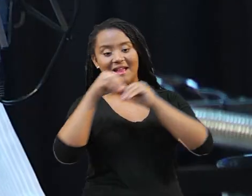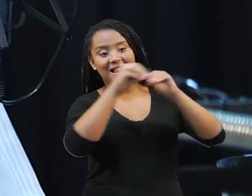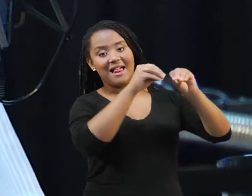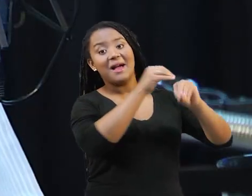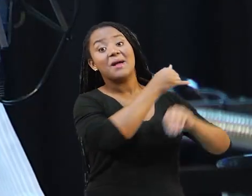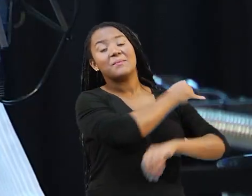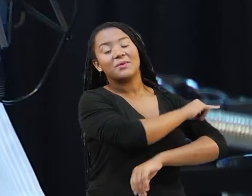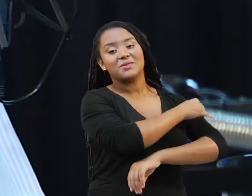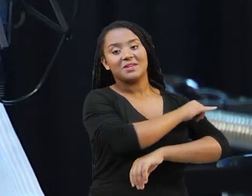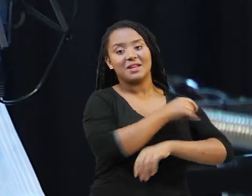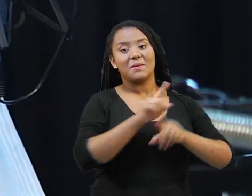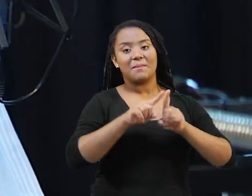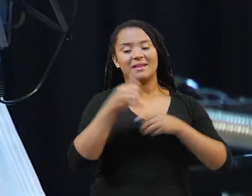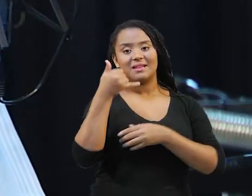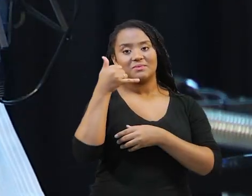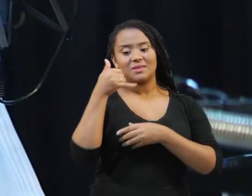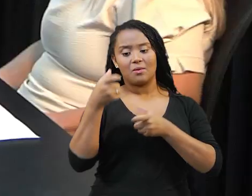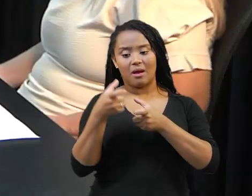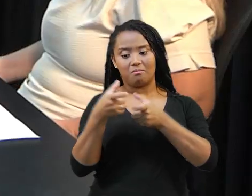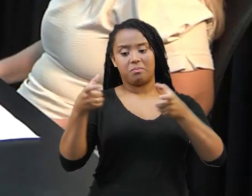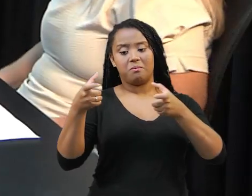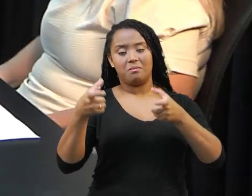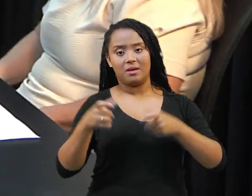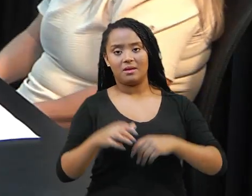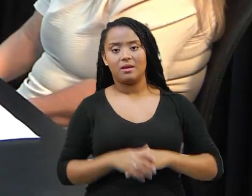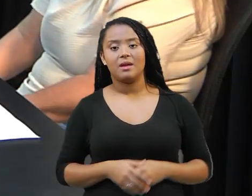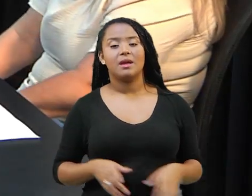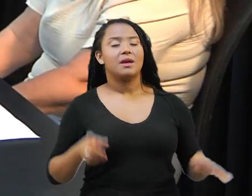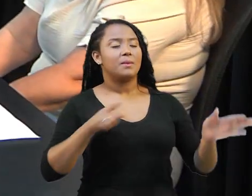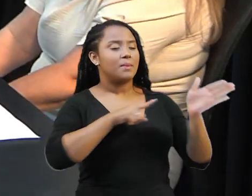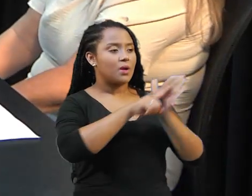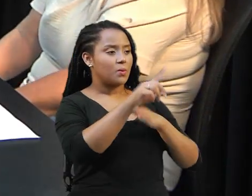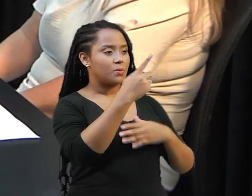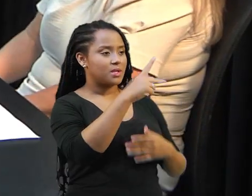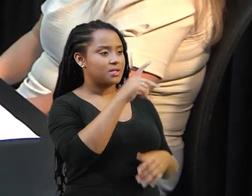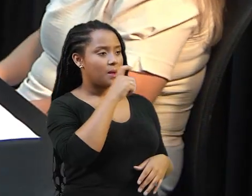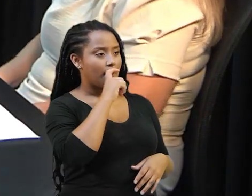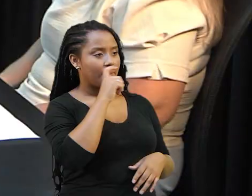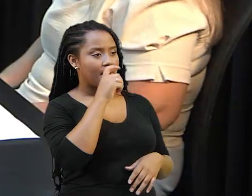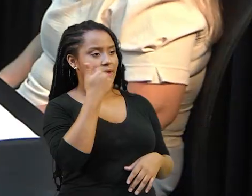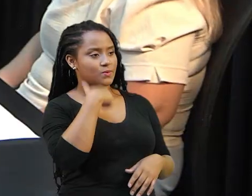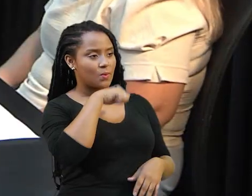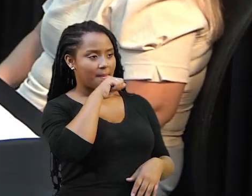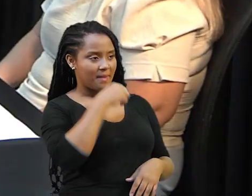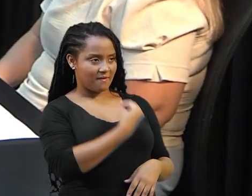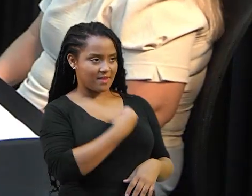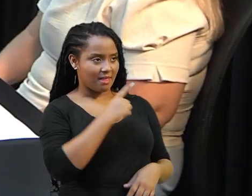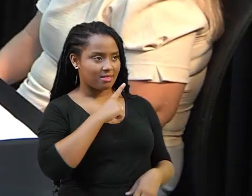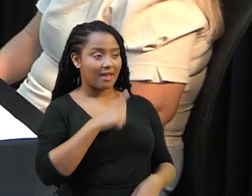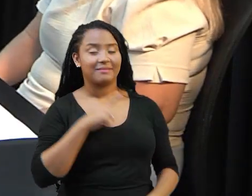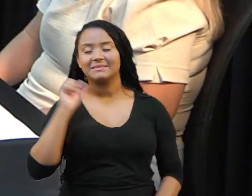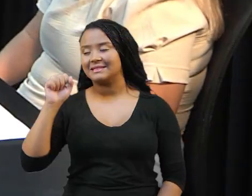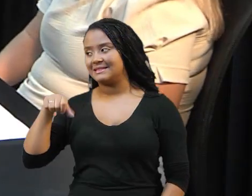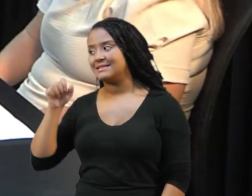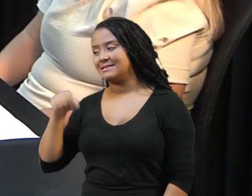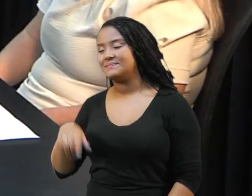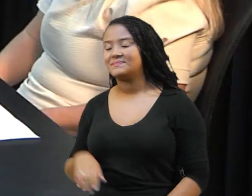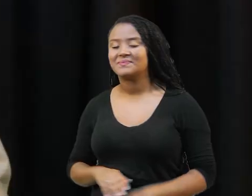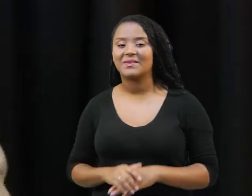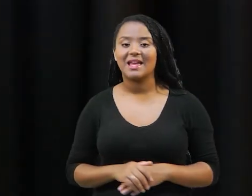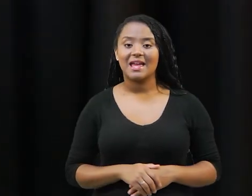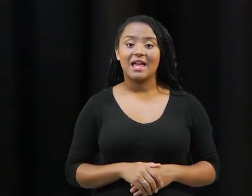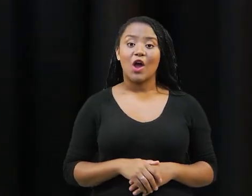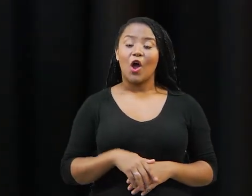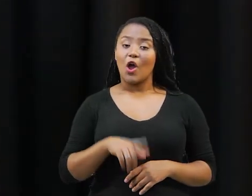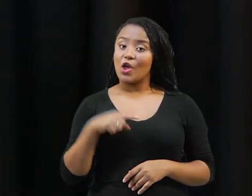tijolo. Um tijolo, como falo. Seus pais são vivos ainda, professor? São. A gente volta daqui a pouquinho